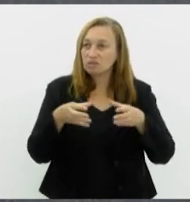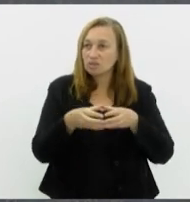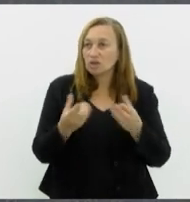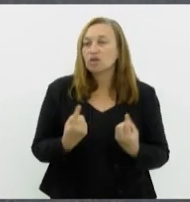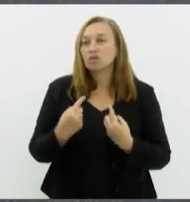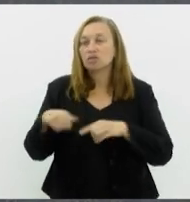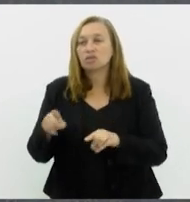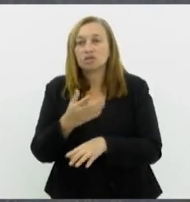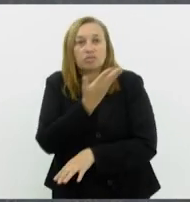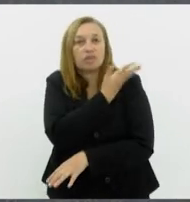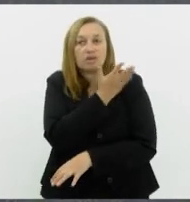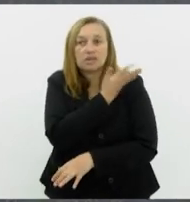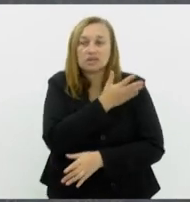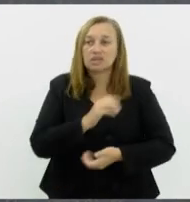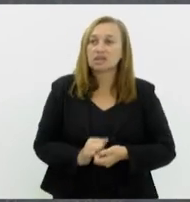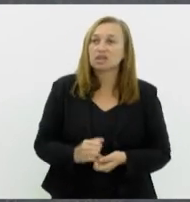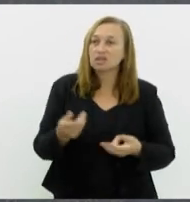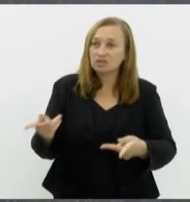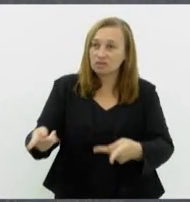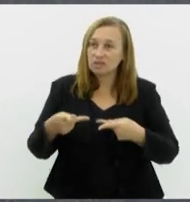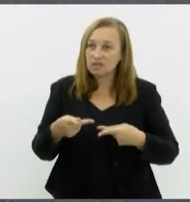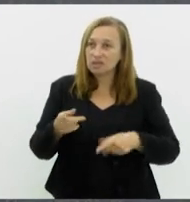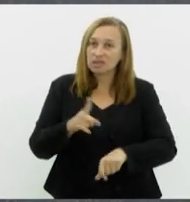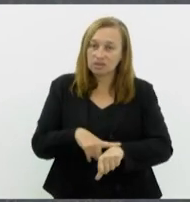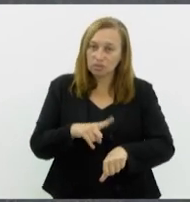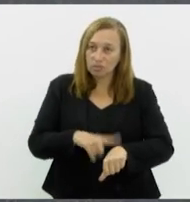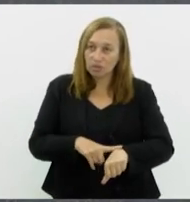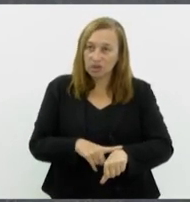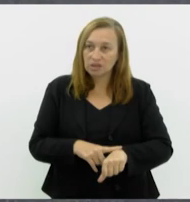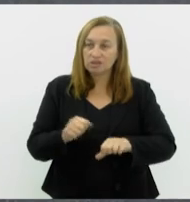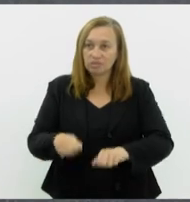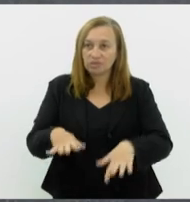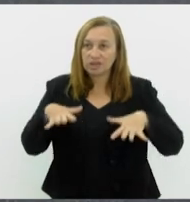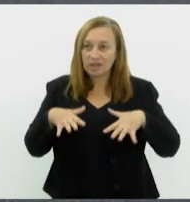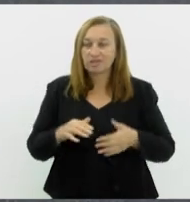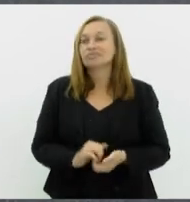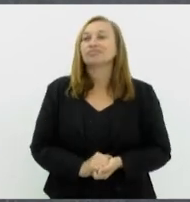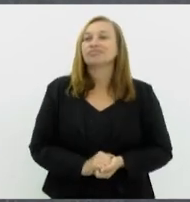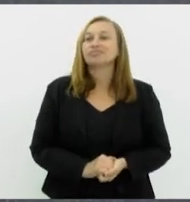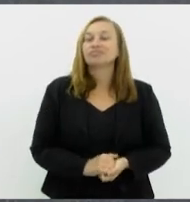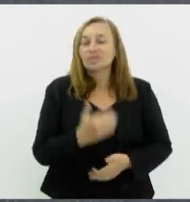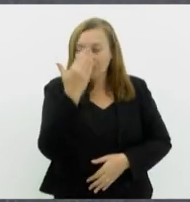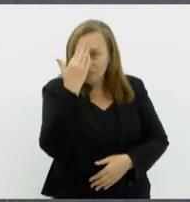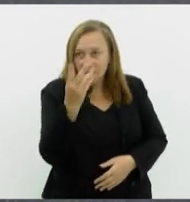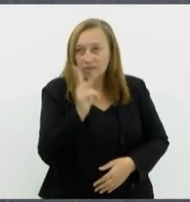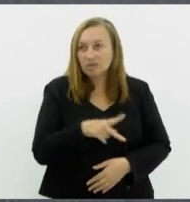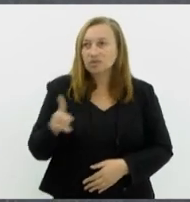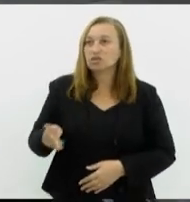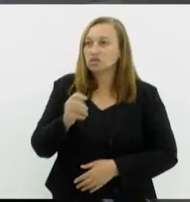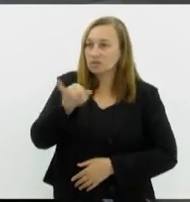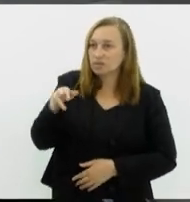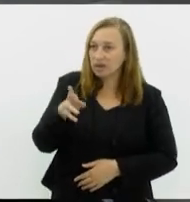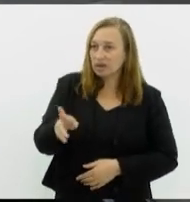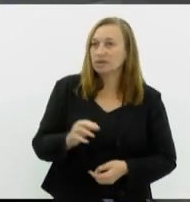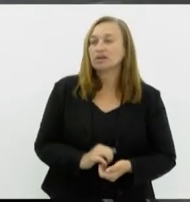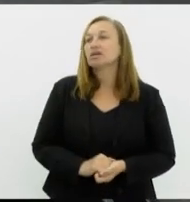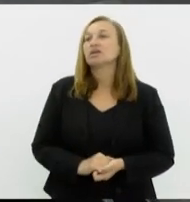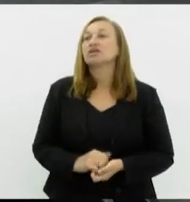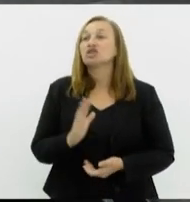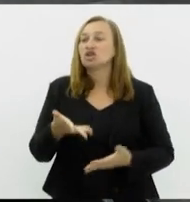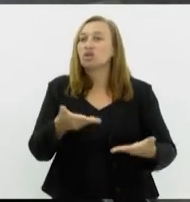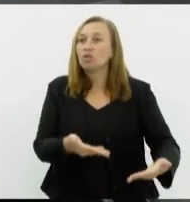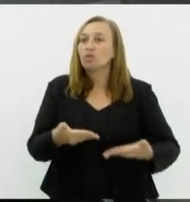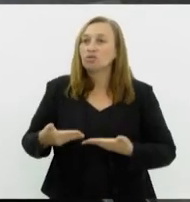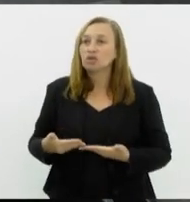às discriminações e nos visitam aqui nesse momento, aqui no plenário. Obrigado, professor Josimar. Já convido a